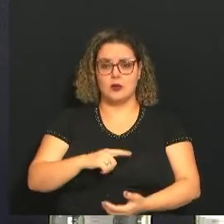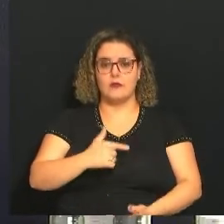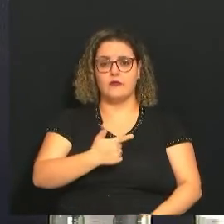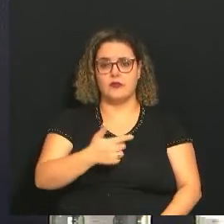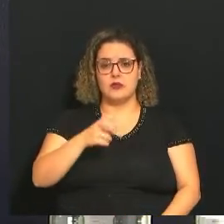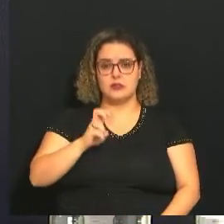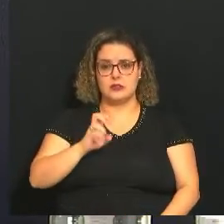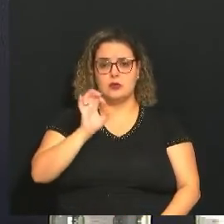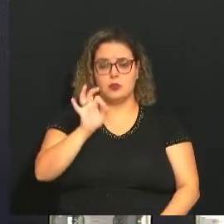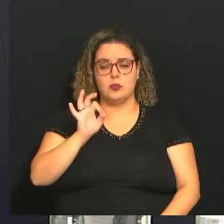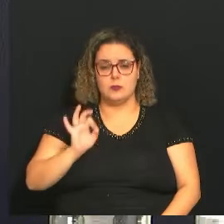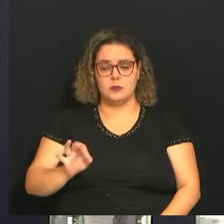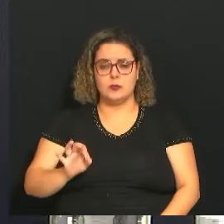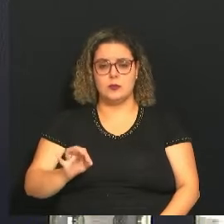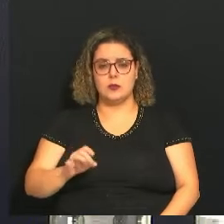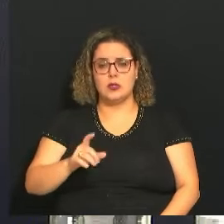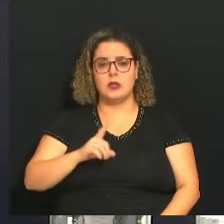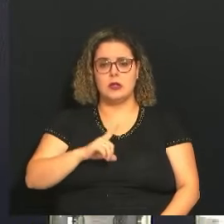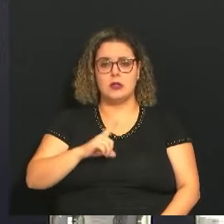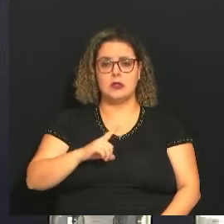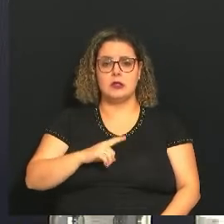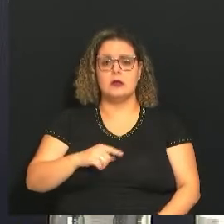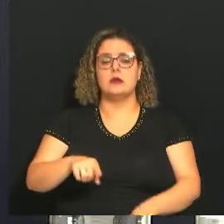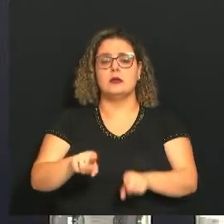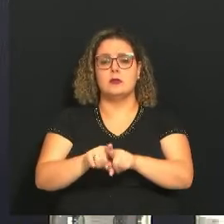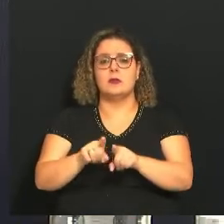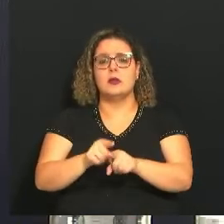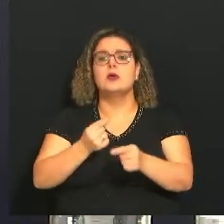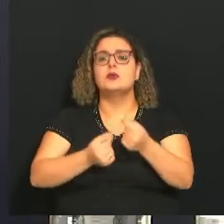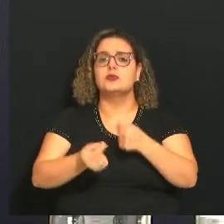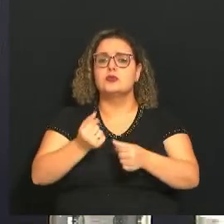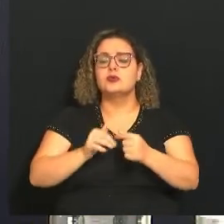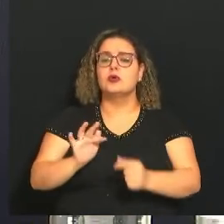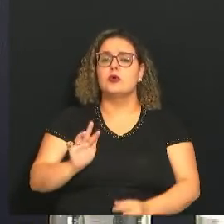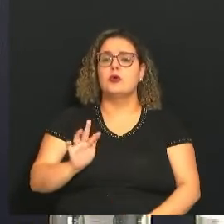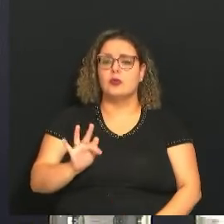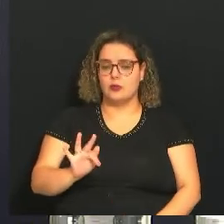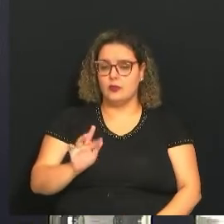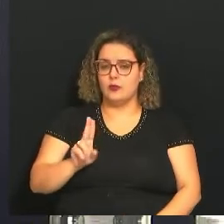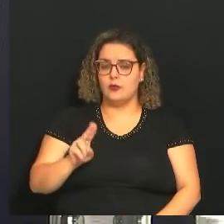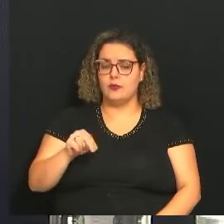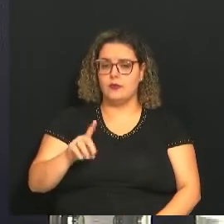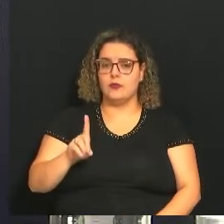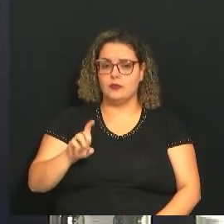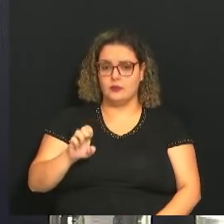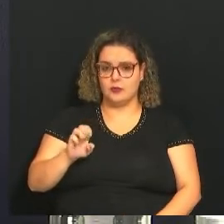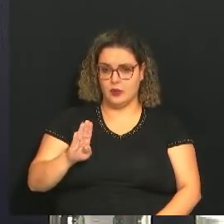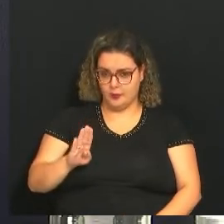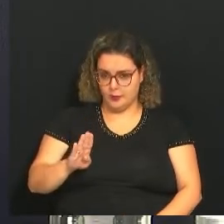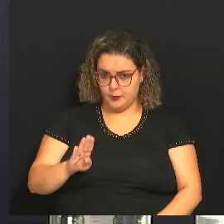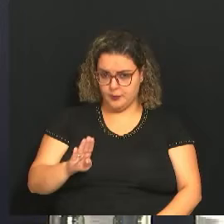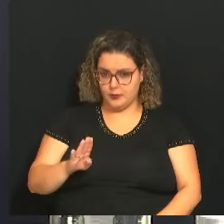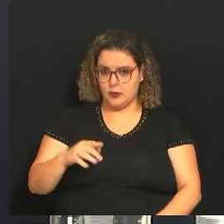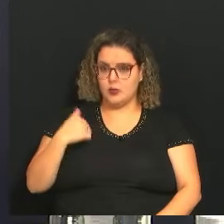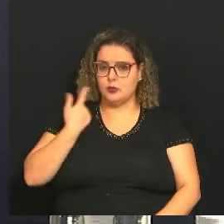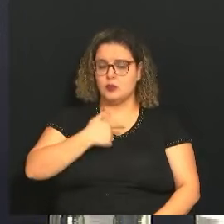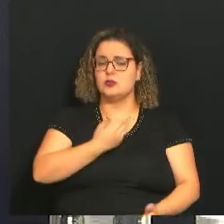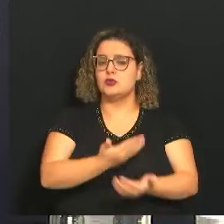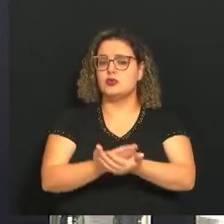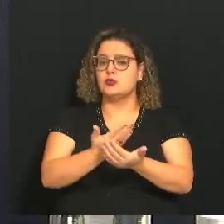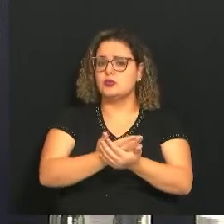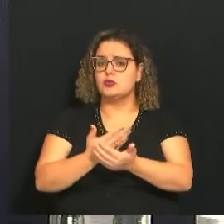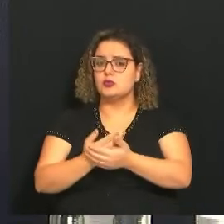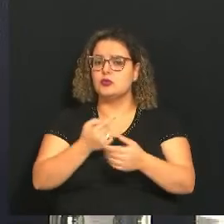também recursos do Fundeb que a gente tem percebido, que a gente tem estudado, debatido, e